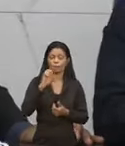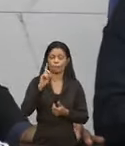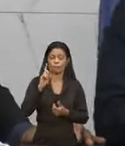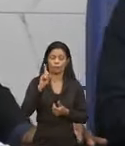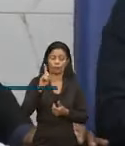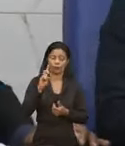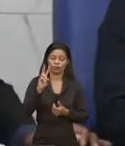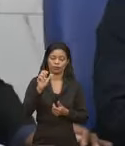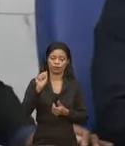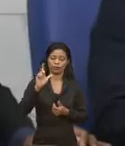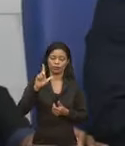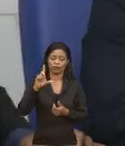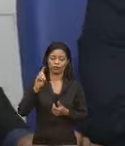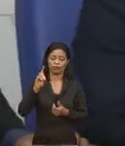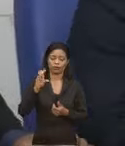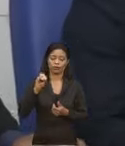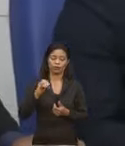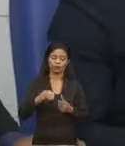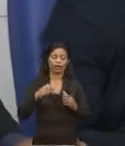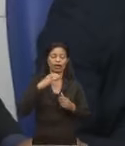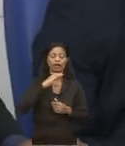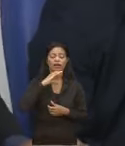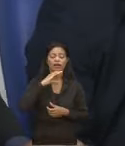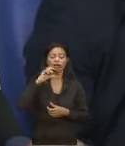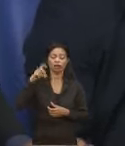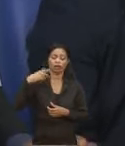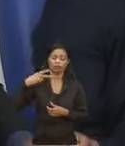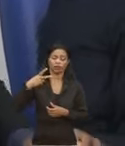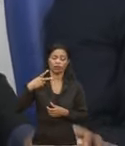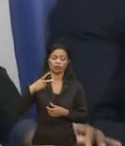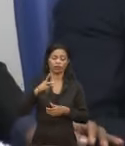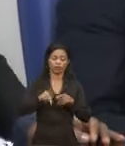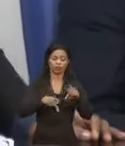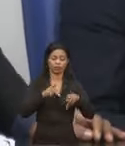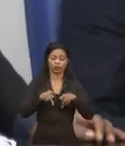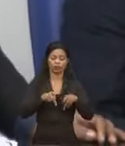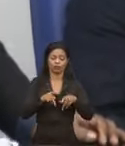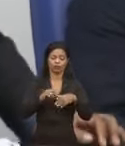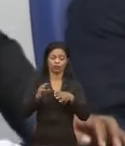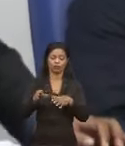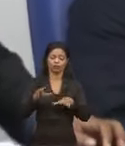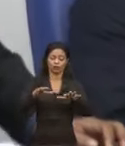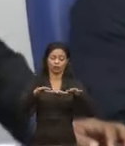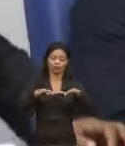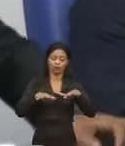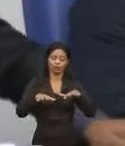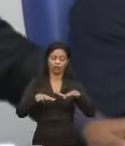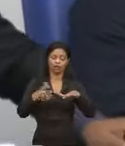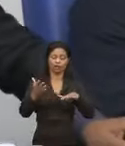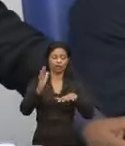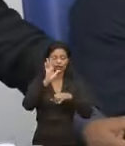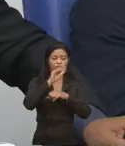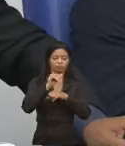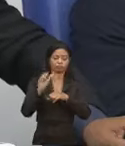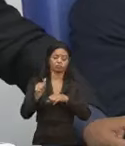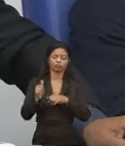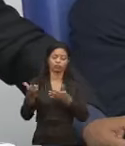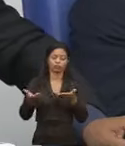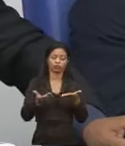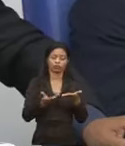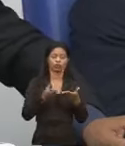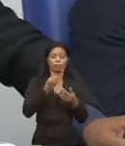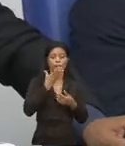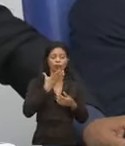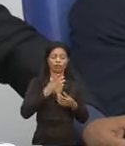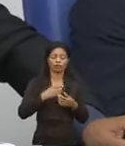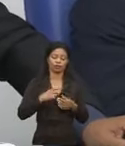essa asa é a asa do povo. Continue desse jeito e dá mais gente para aí é discutido toda a